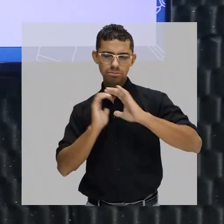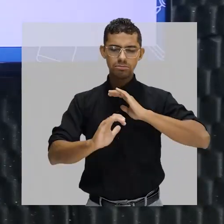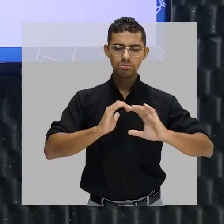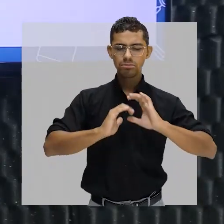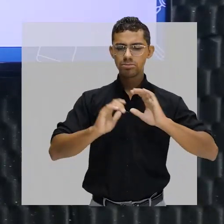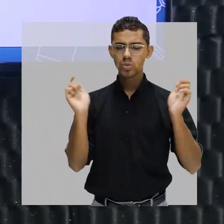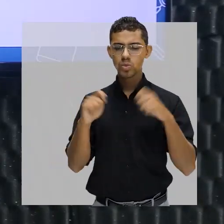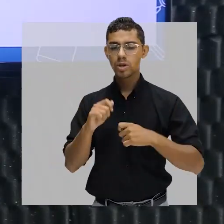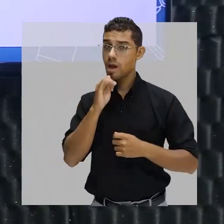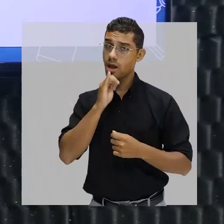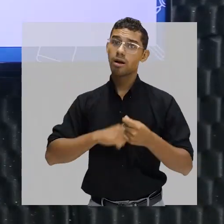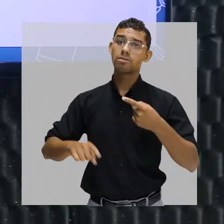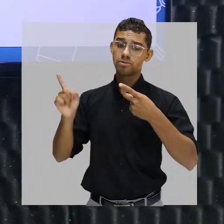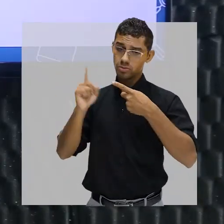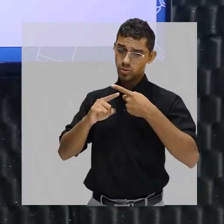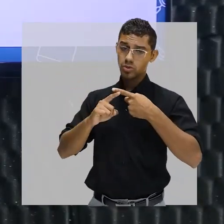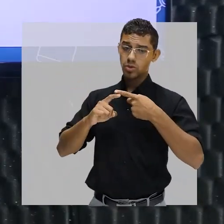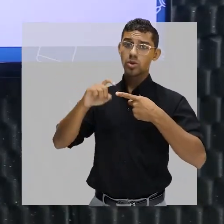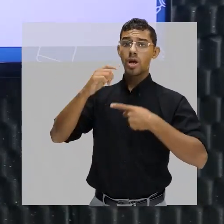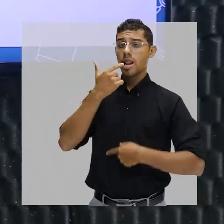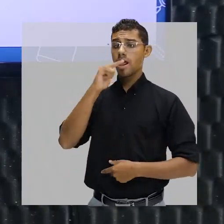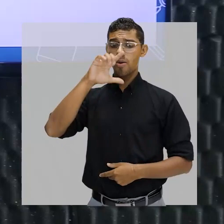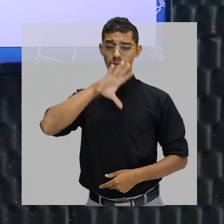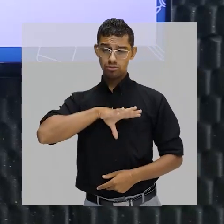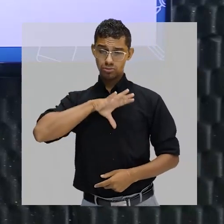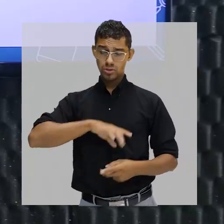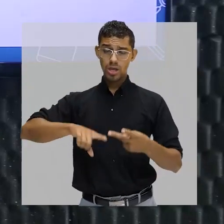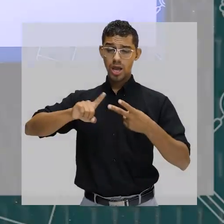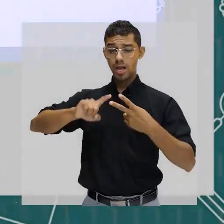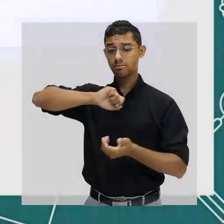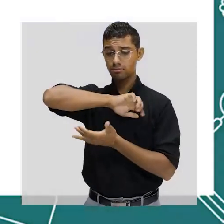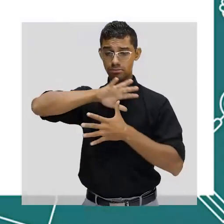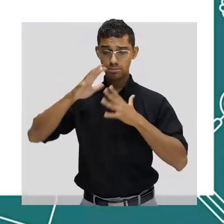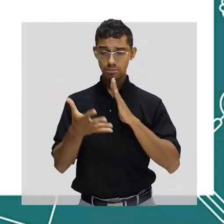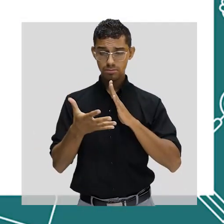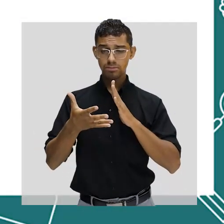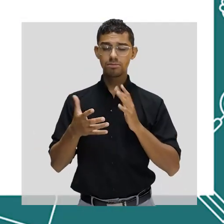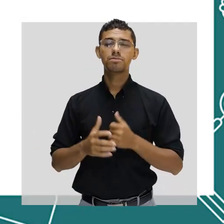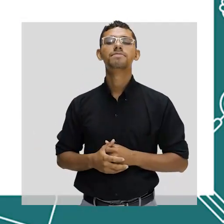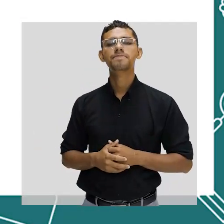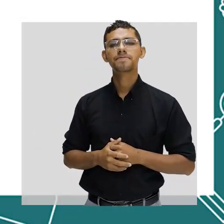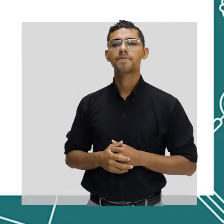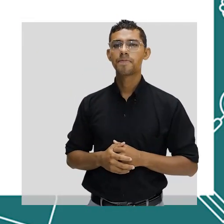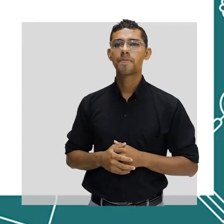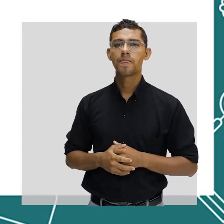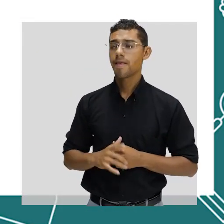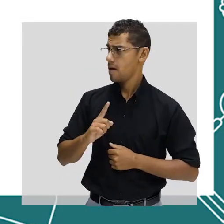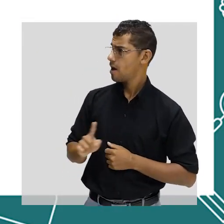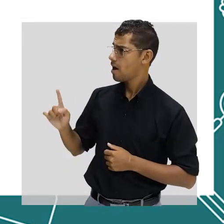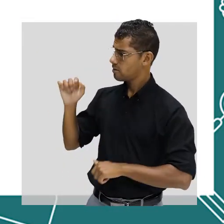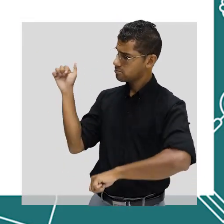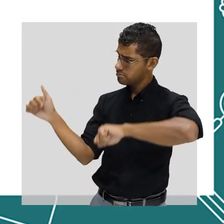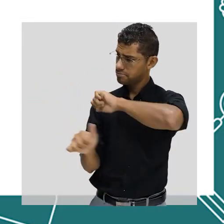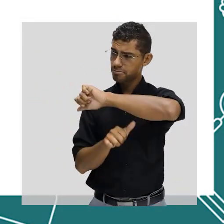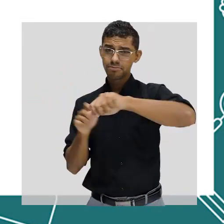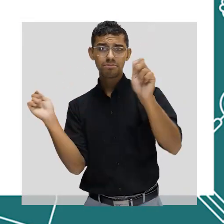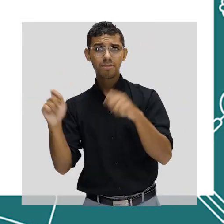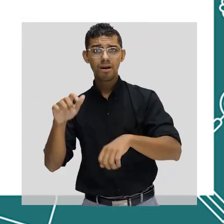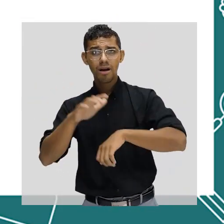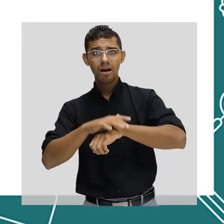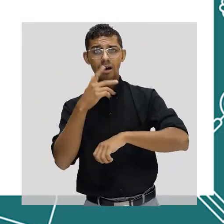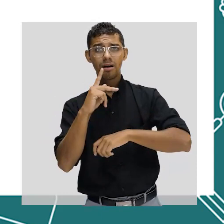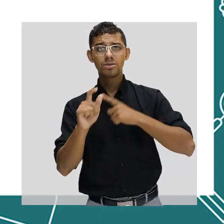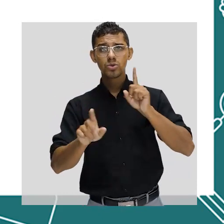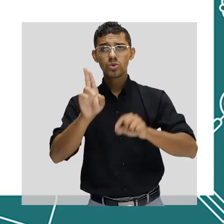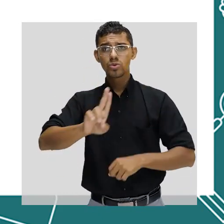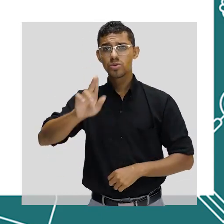código, no nosso caso, é a língua portuguesa, tá bom? E as transformações que cada